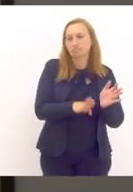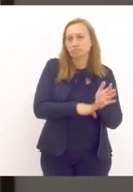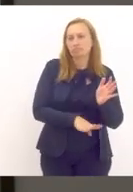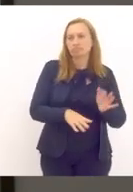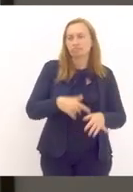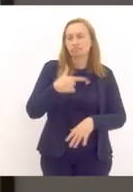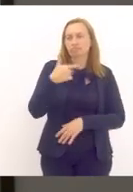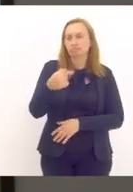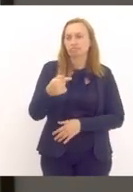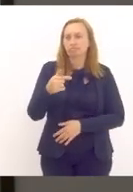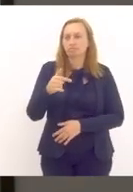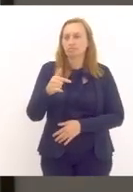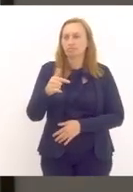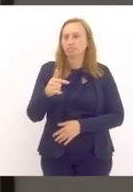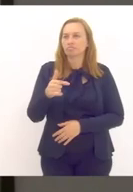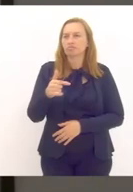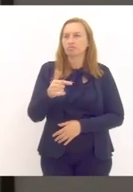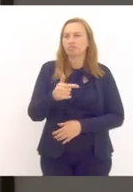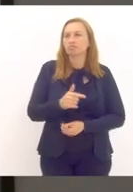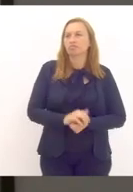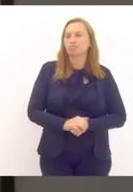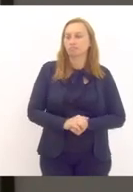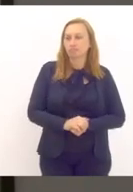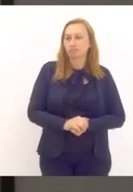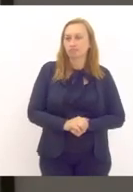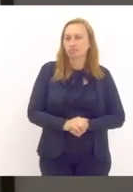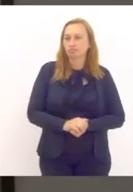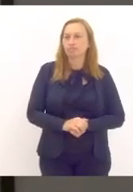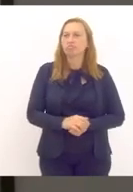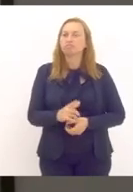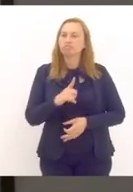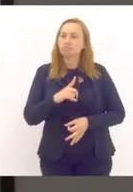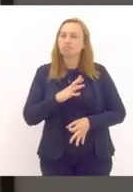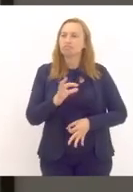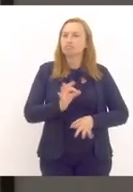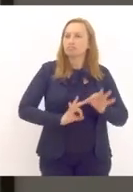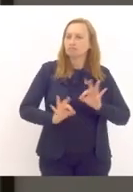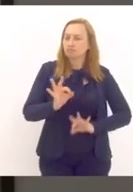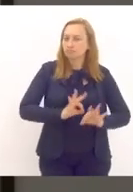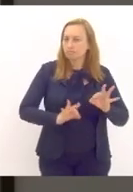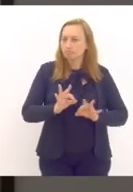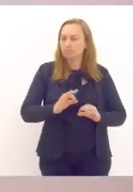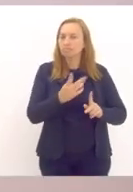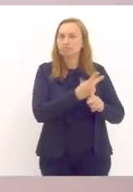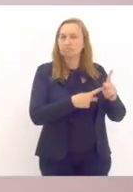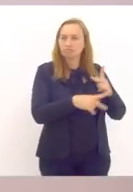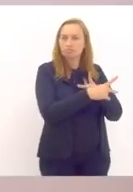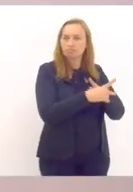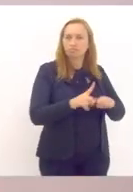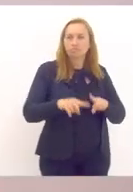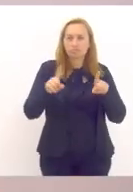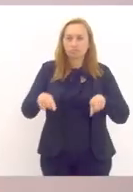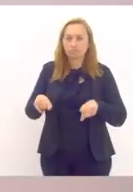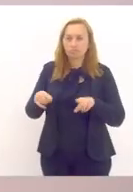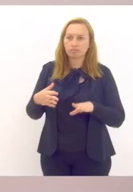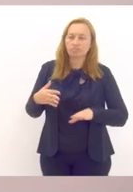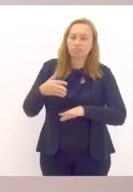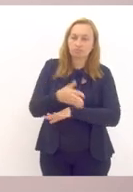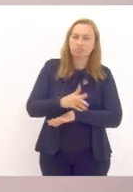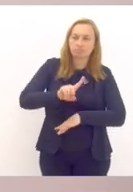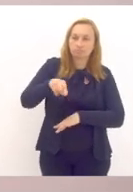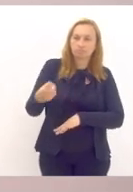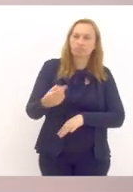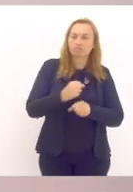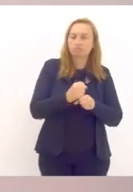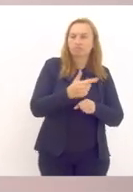tamanho do déficit previdenciário. E, obviamente, nós temos o plano previdenciário, que são para aqueles servidores que entraram depois de 2013 e que